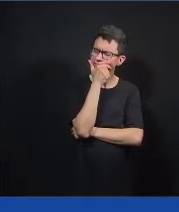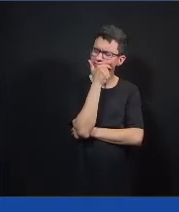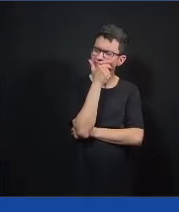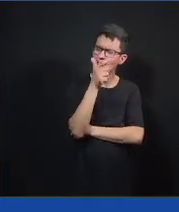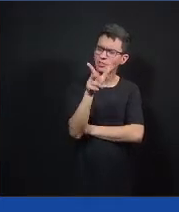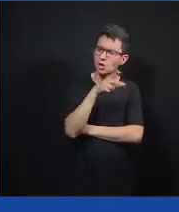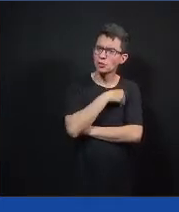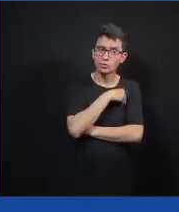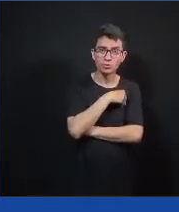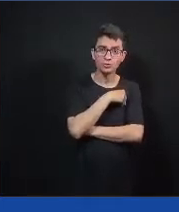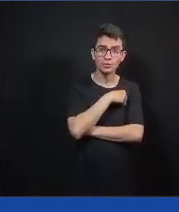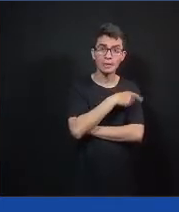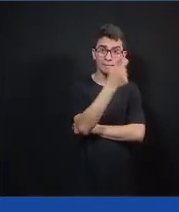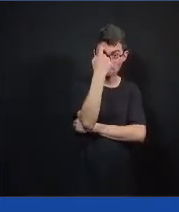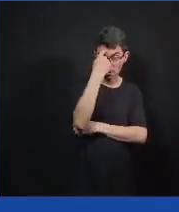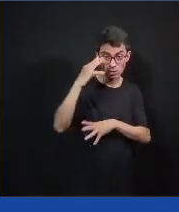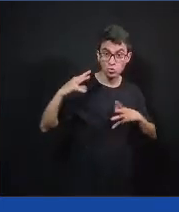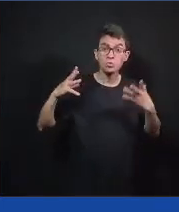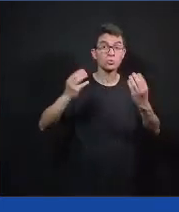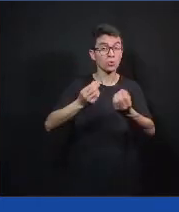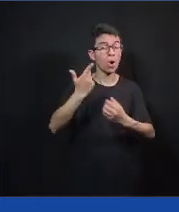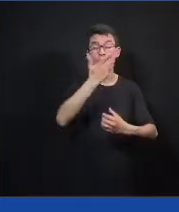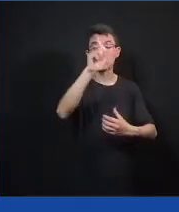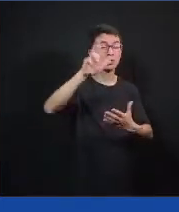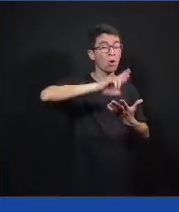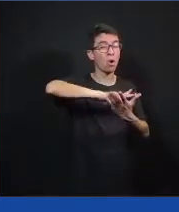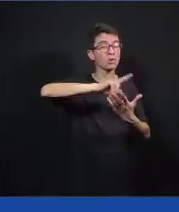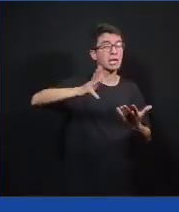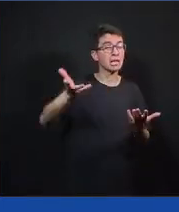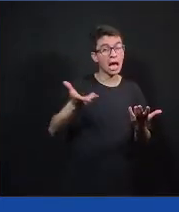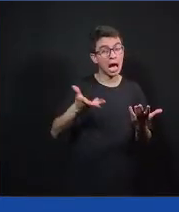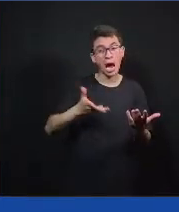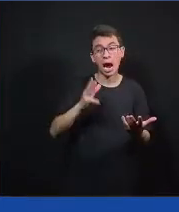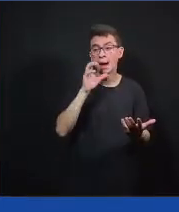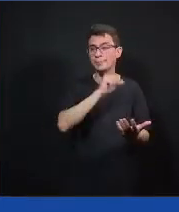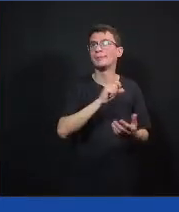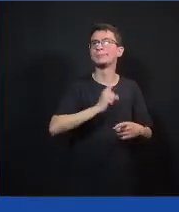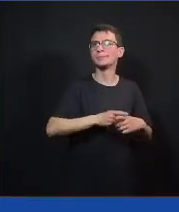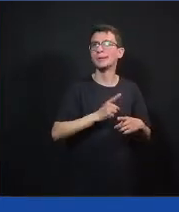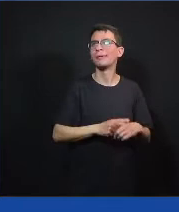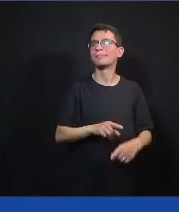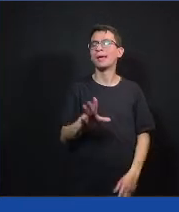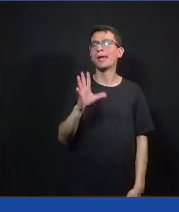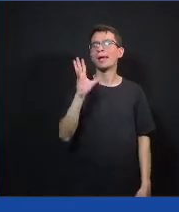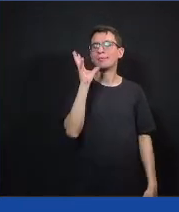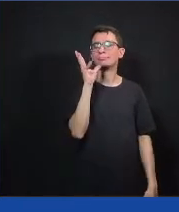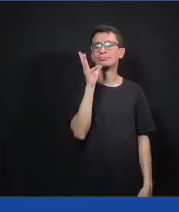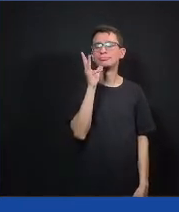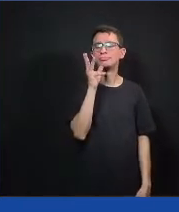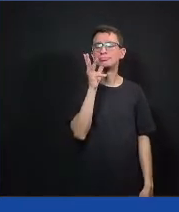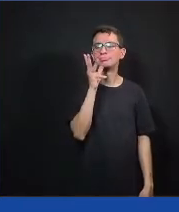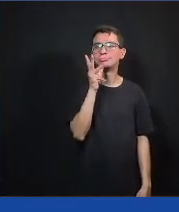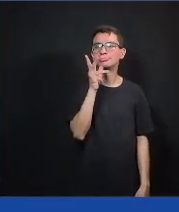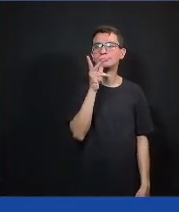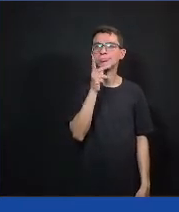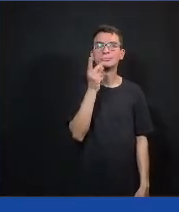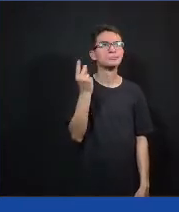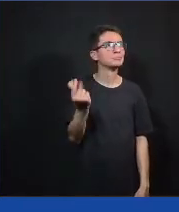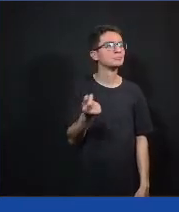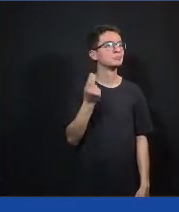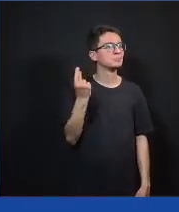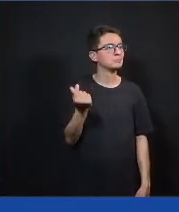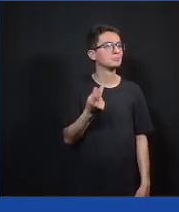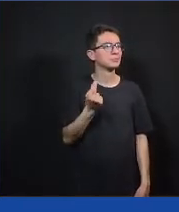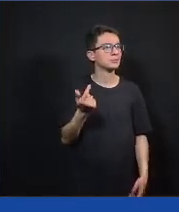poderia ser rápido assim para todas as outras coisas? Por que as reformas não saem nunca, né? Quando se ouve dizer que as decisões